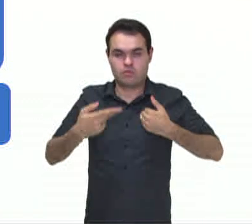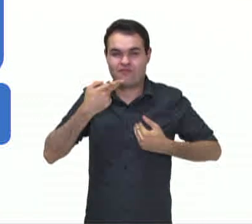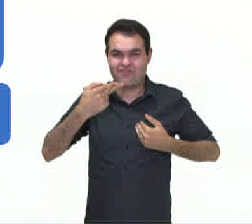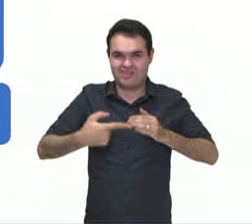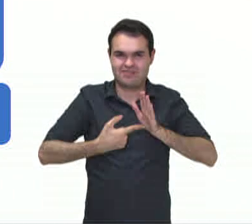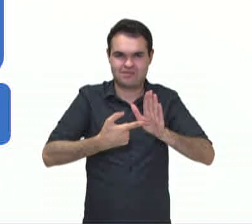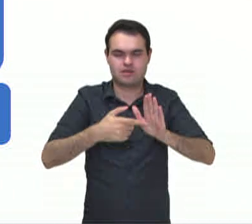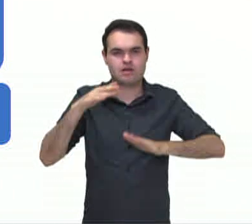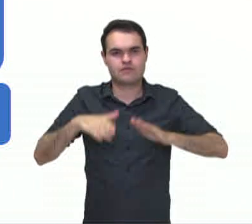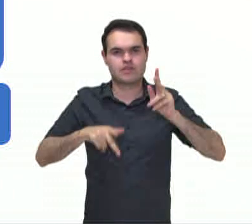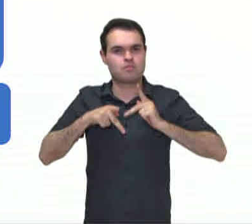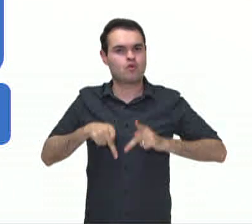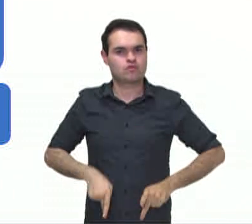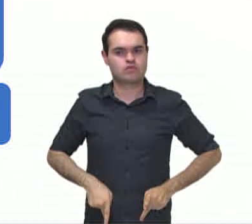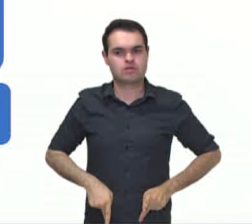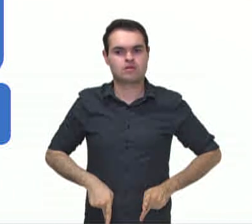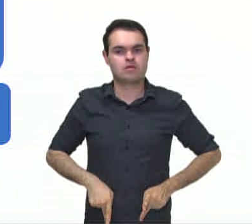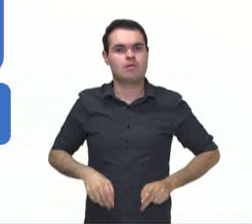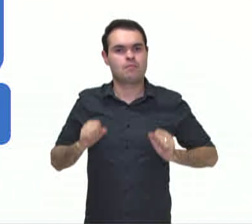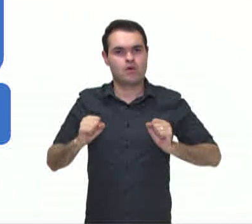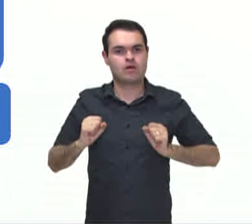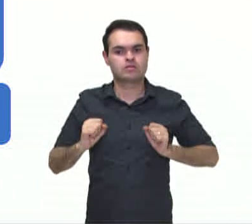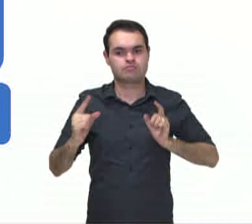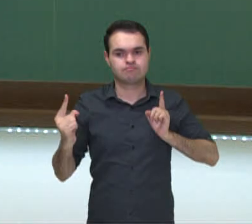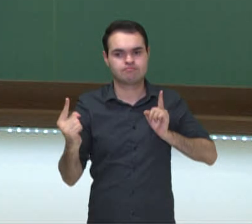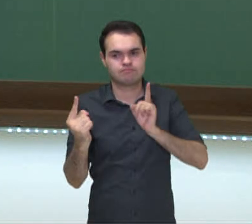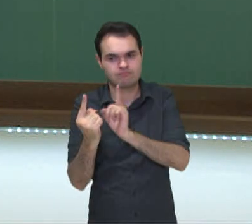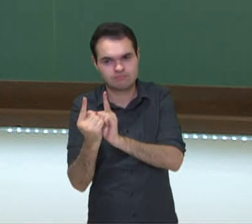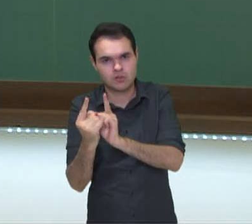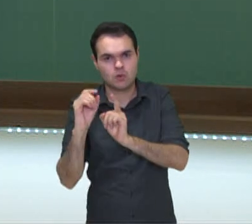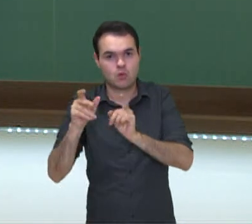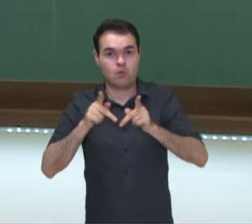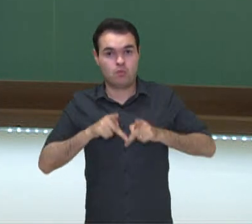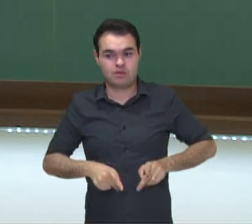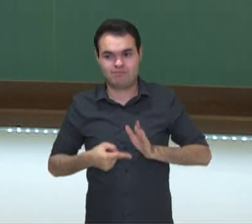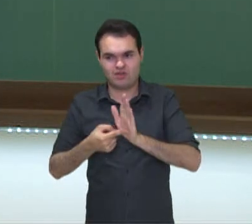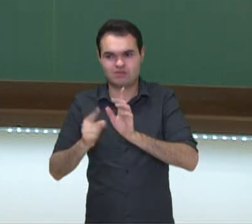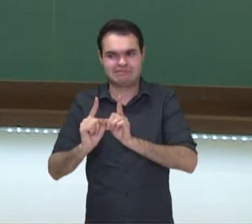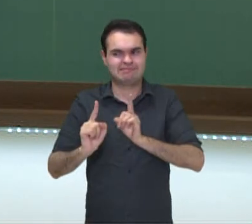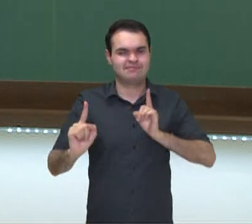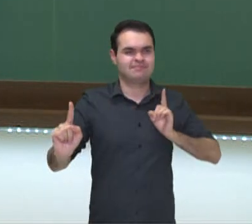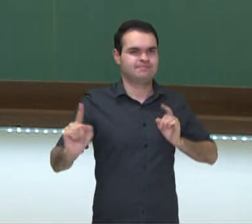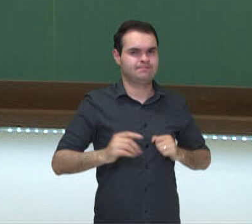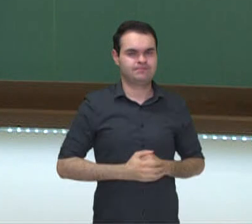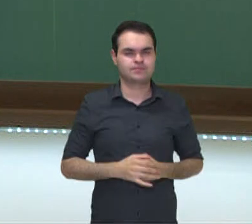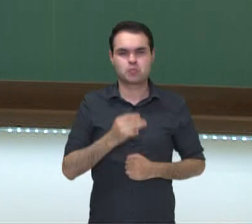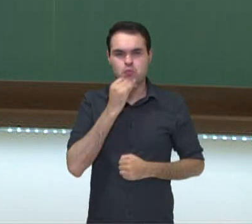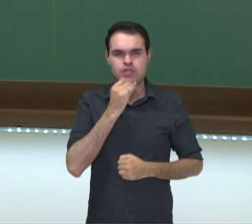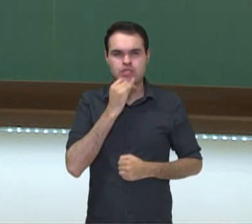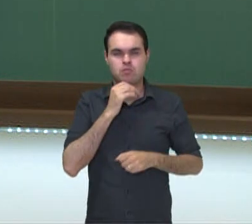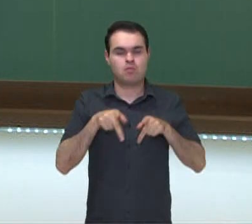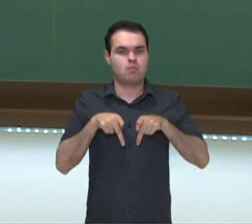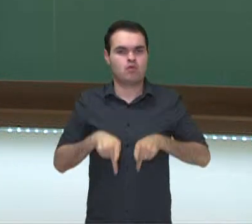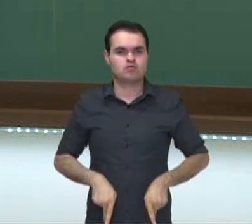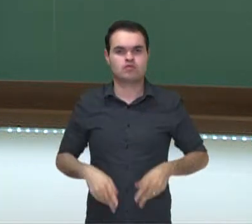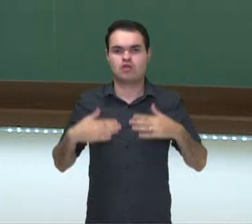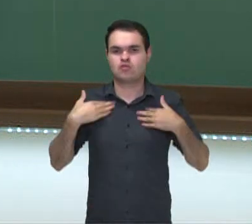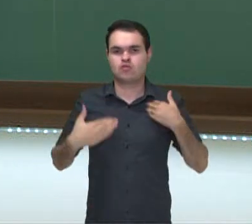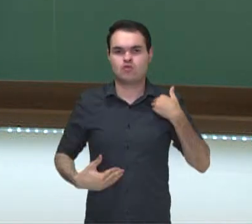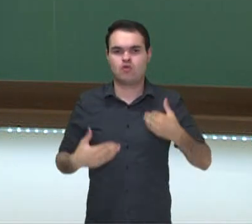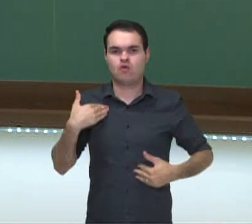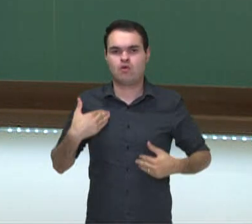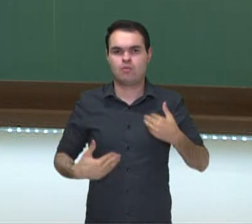podemos aproximar ou afastar alguém. Vejam só alguns exemplos, então, de posturas